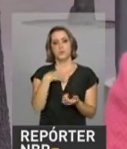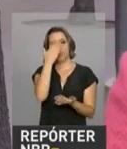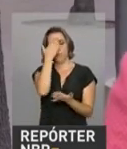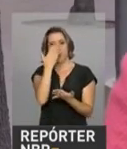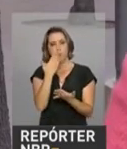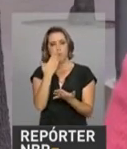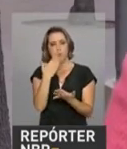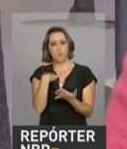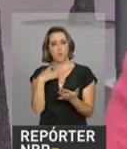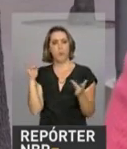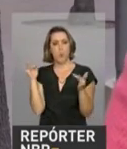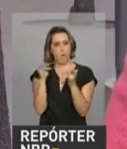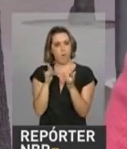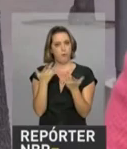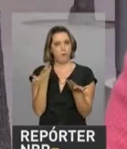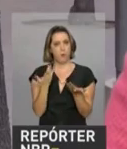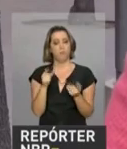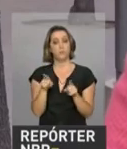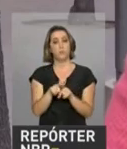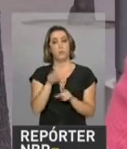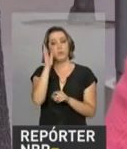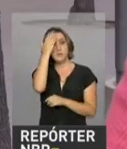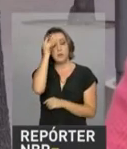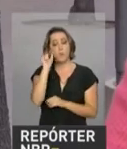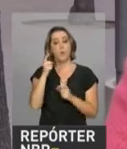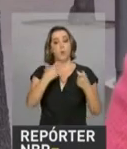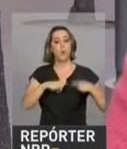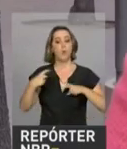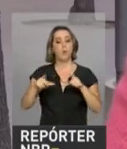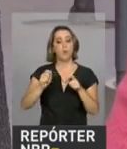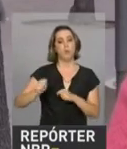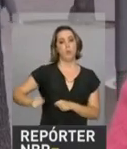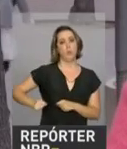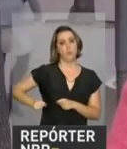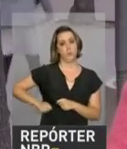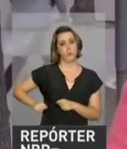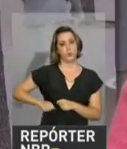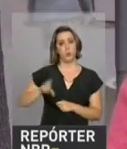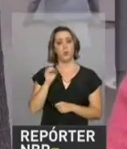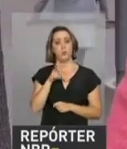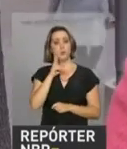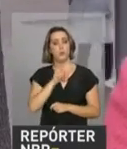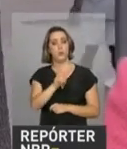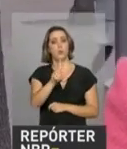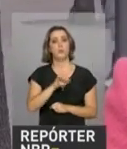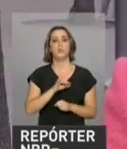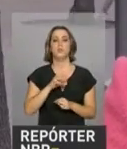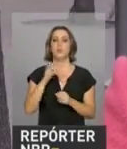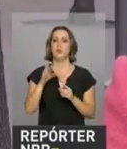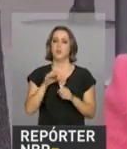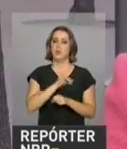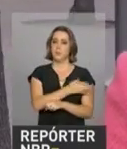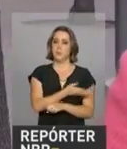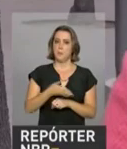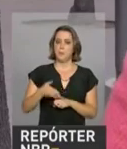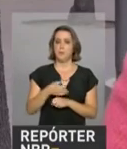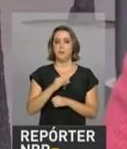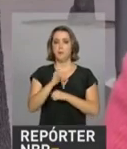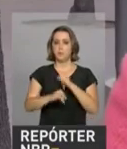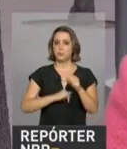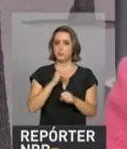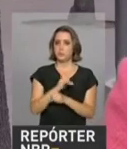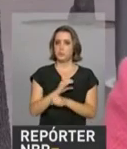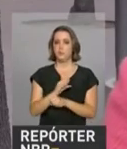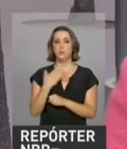confiança. Para saber em quais consulados é possível entregar os documentos, basta acessar o site da Caixa Econômica Federal. De Washington,